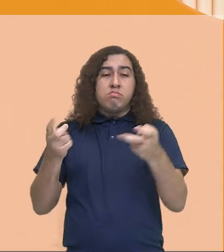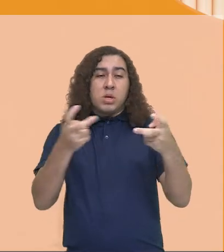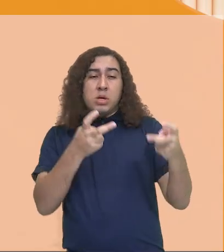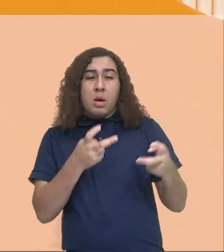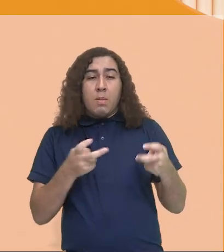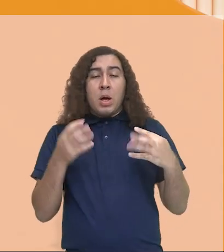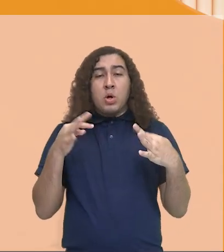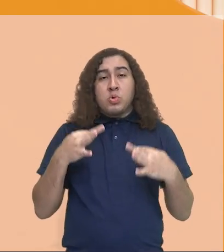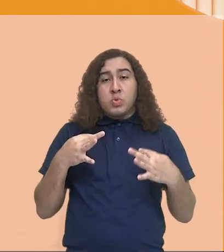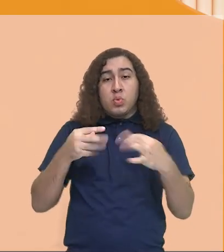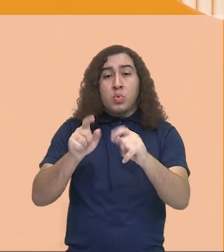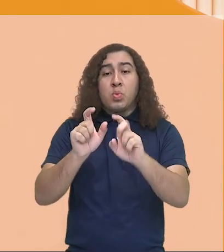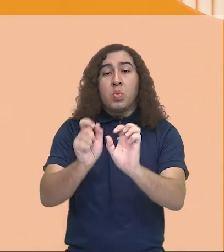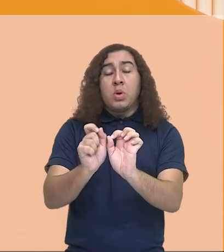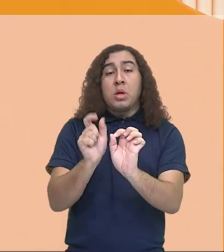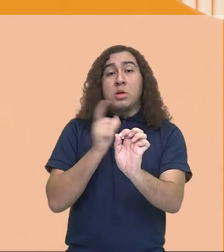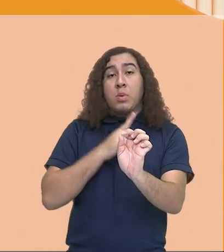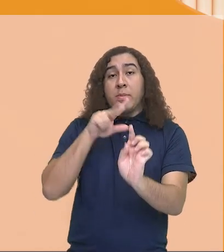as coisas